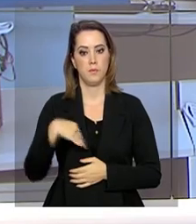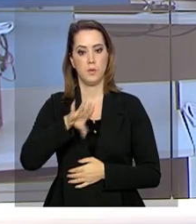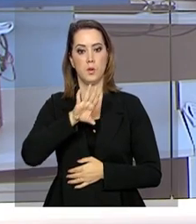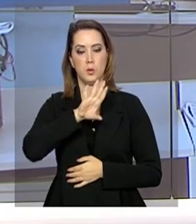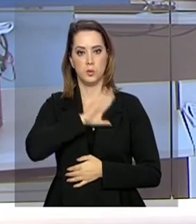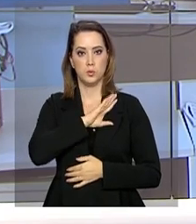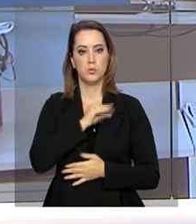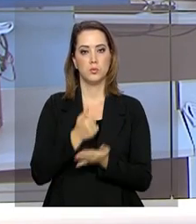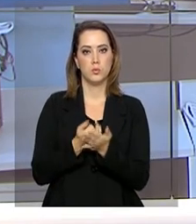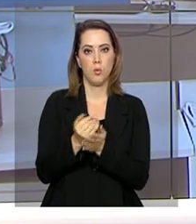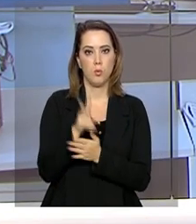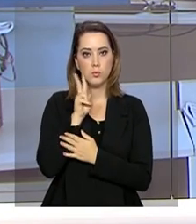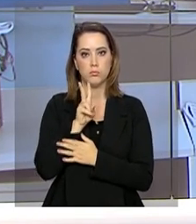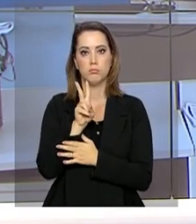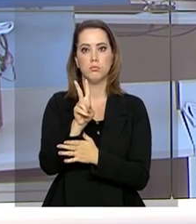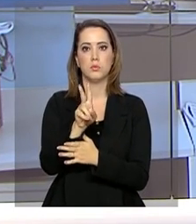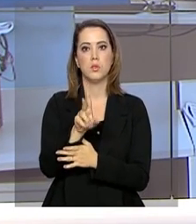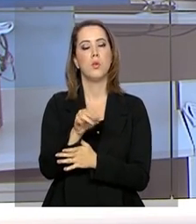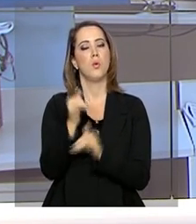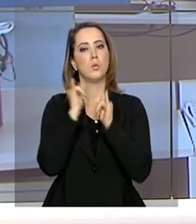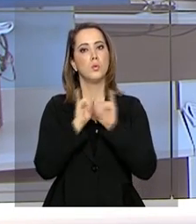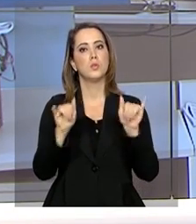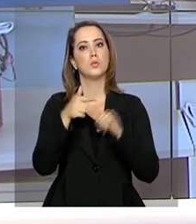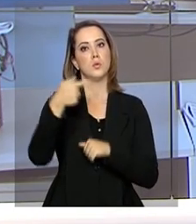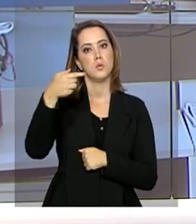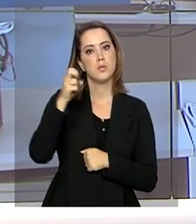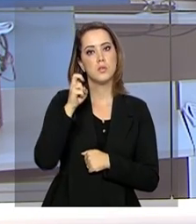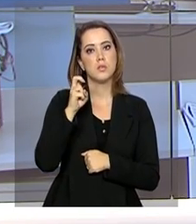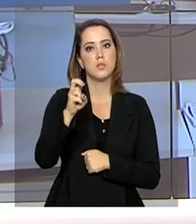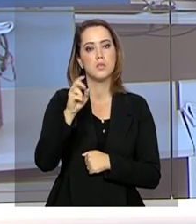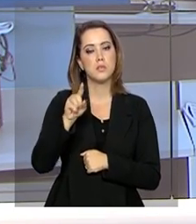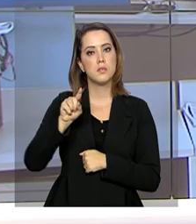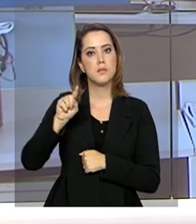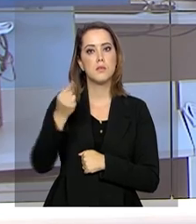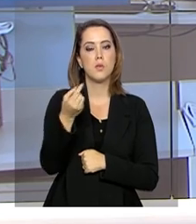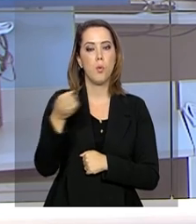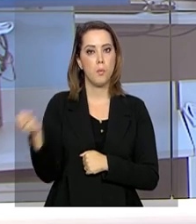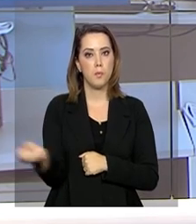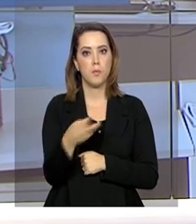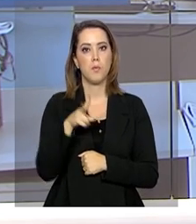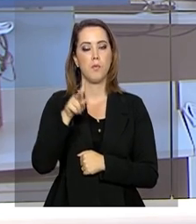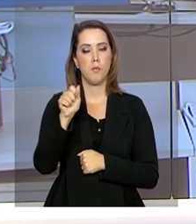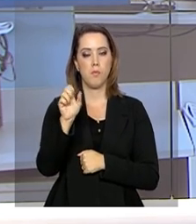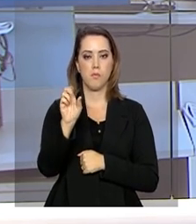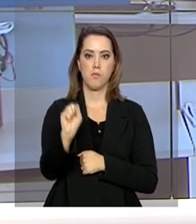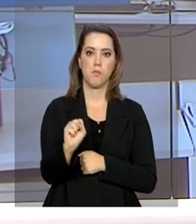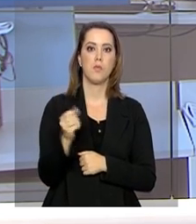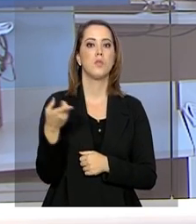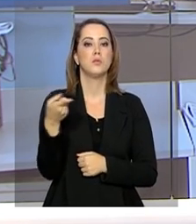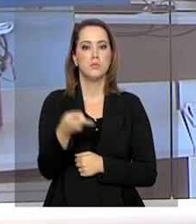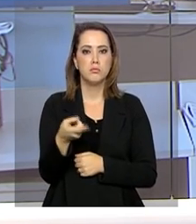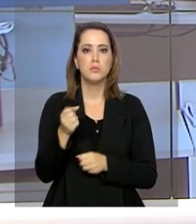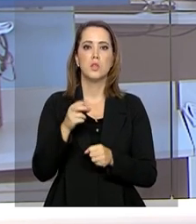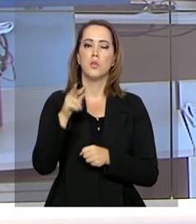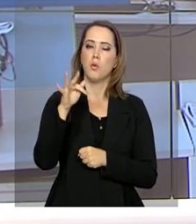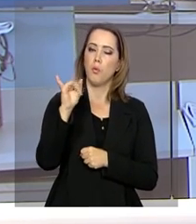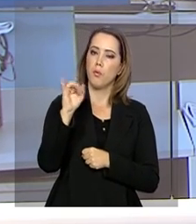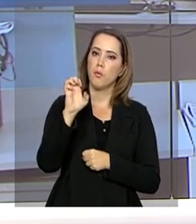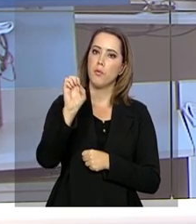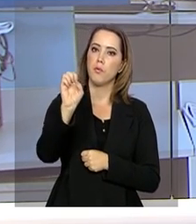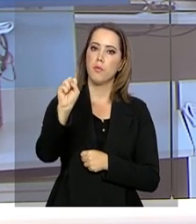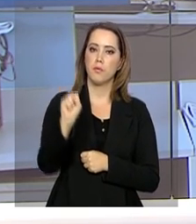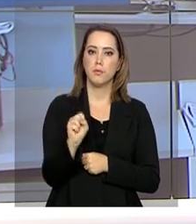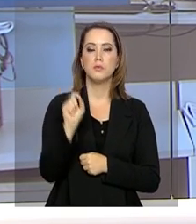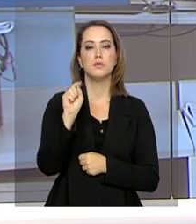Nós acompanhamos ao vivo o anúncio de 75 mil novas vagas para o segundo semestre no âmbito do FIES, o Fundo